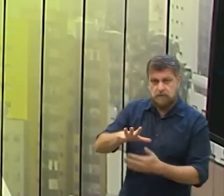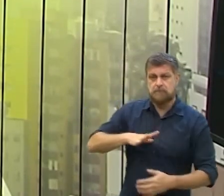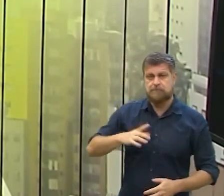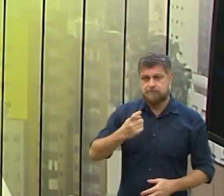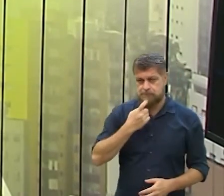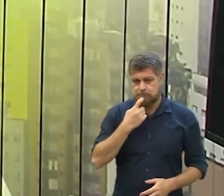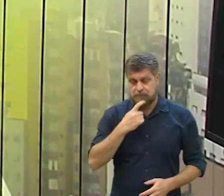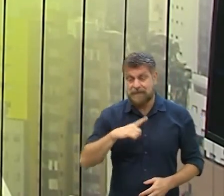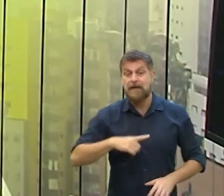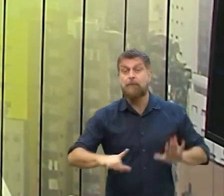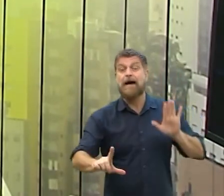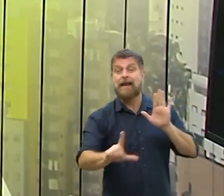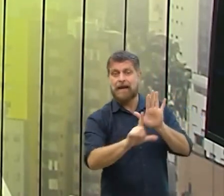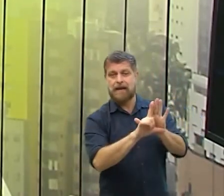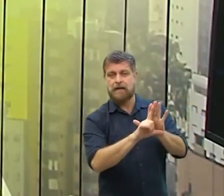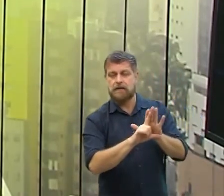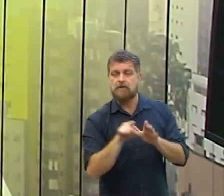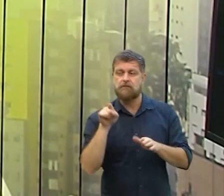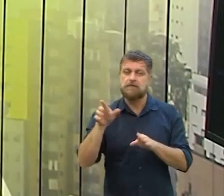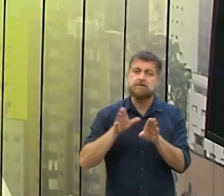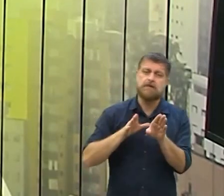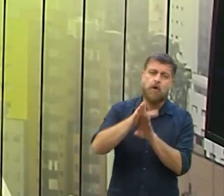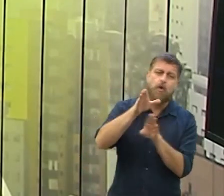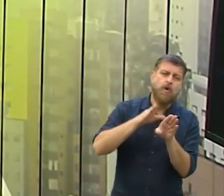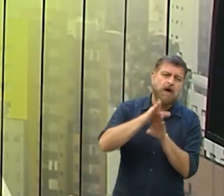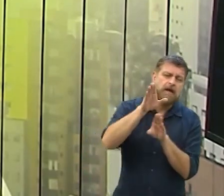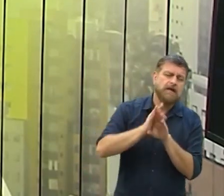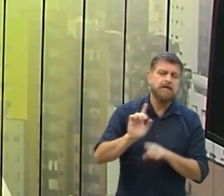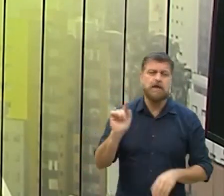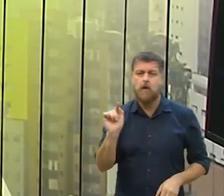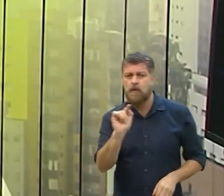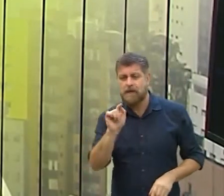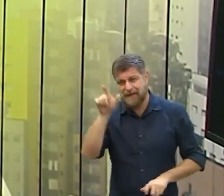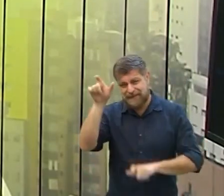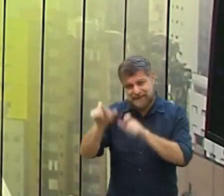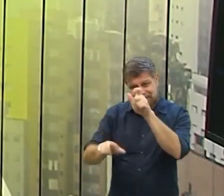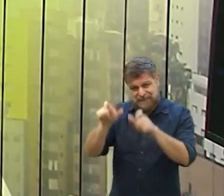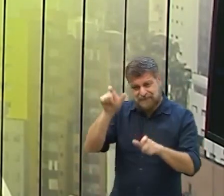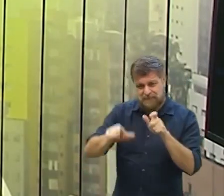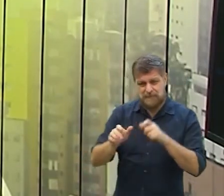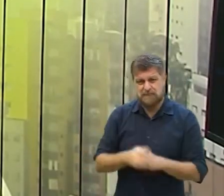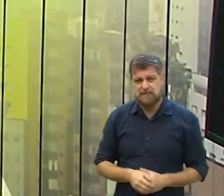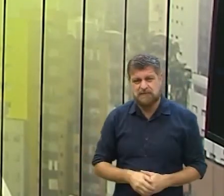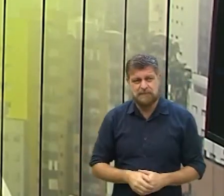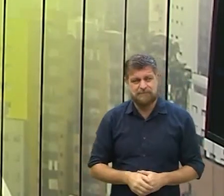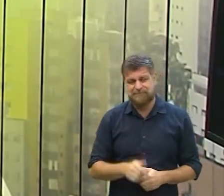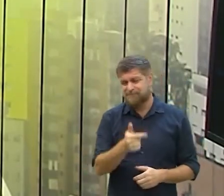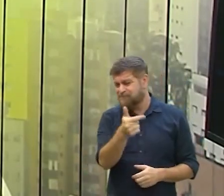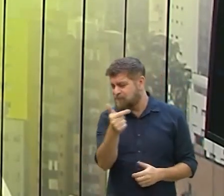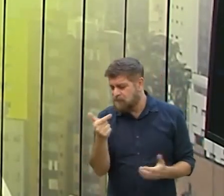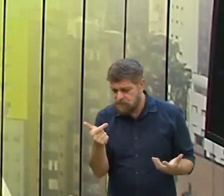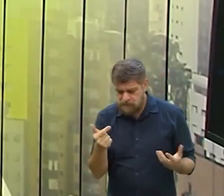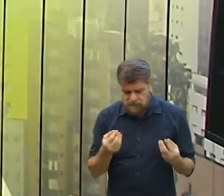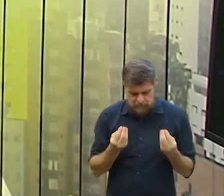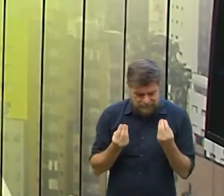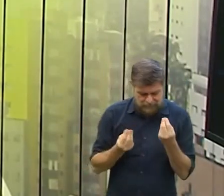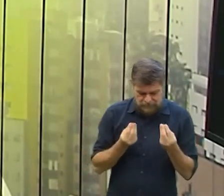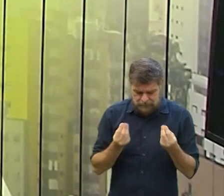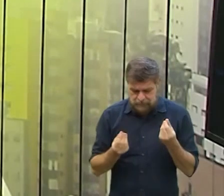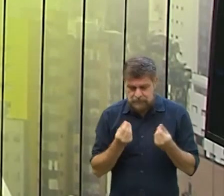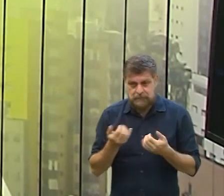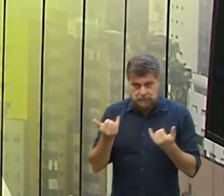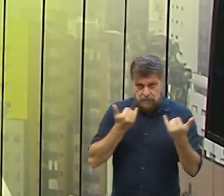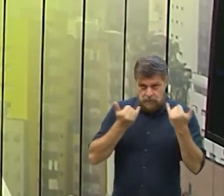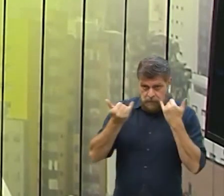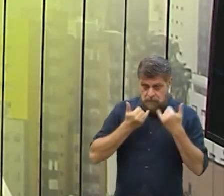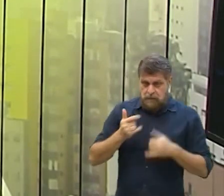aqui em Campinas, segundo lei. Qual seria a sua orientação, Sidney, tanto para essas pessoas que não têm, a gente pode dizer que muitas